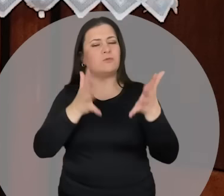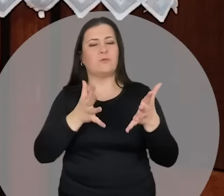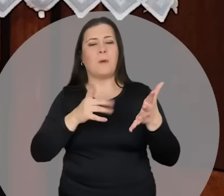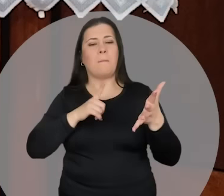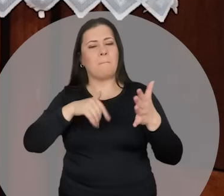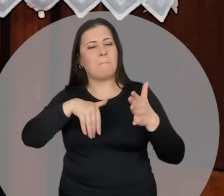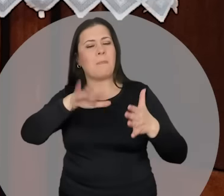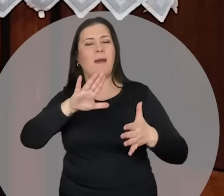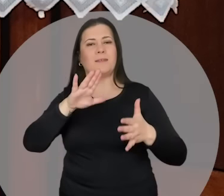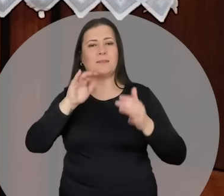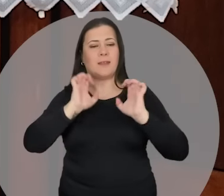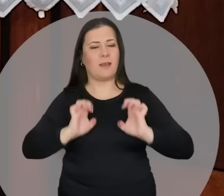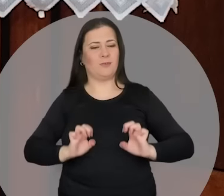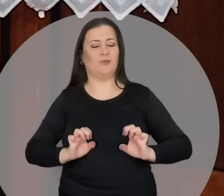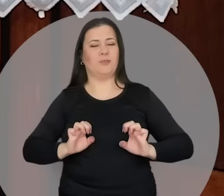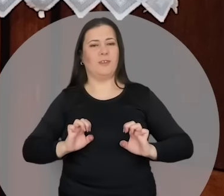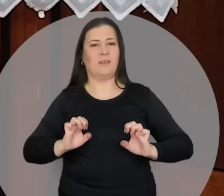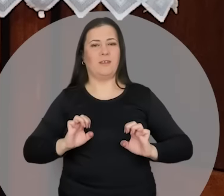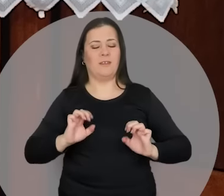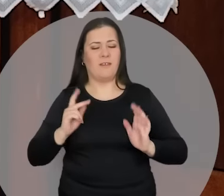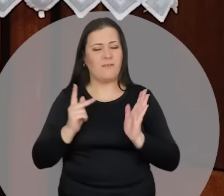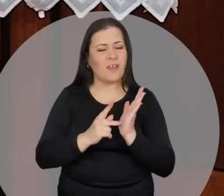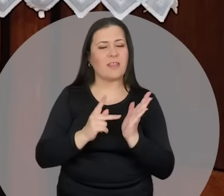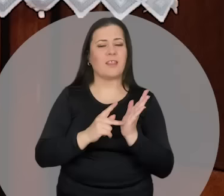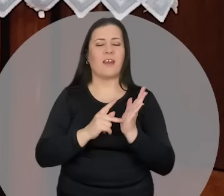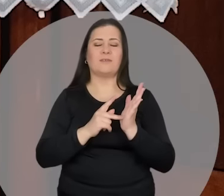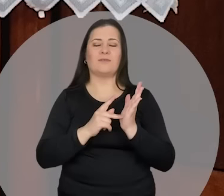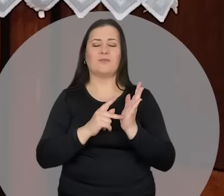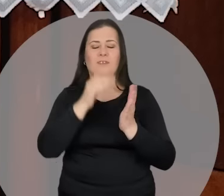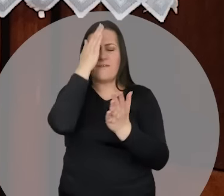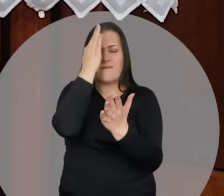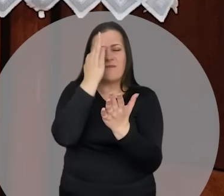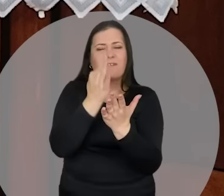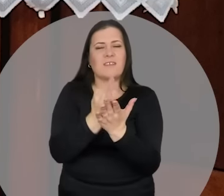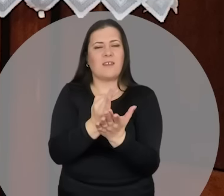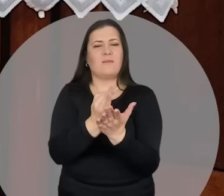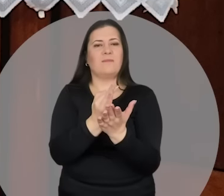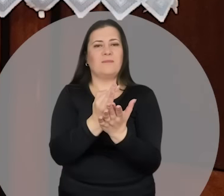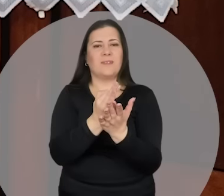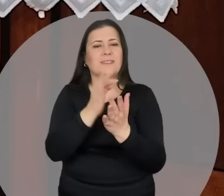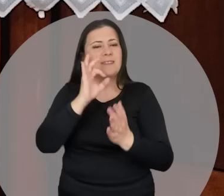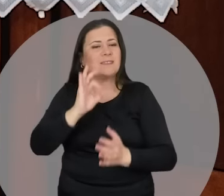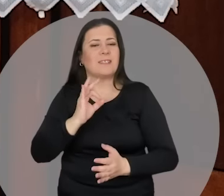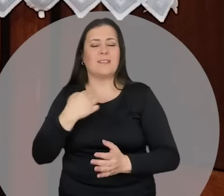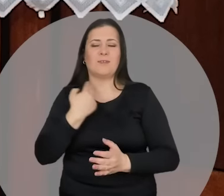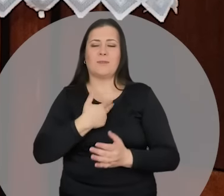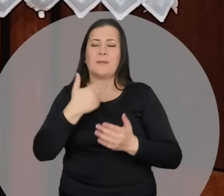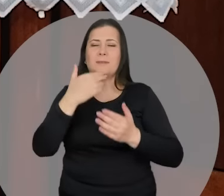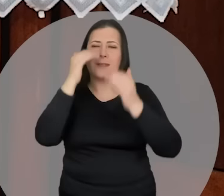queremos servir com integridade e fidelidade no nosso